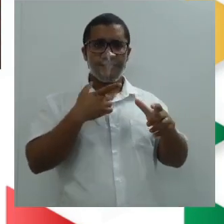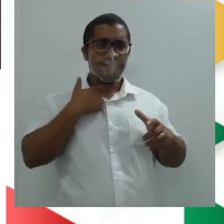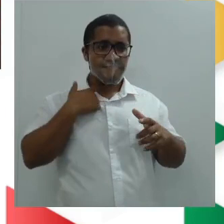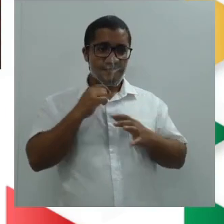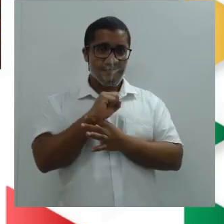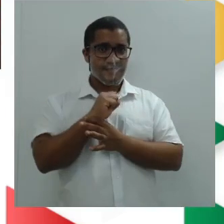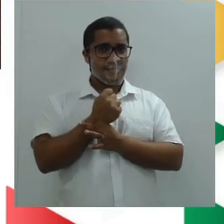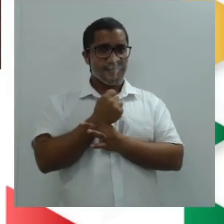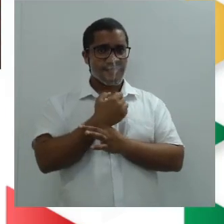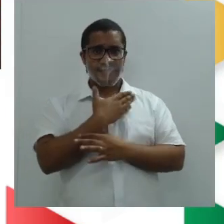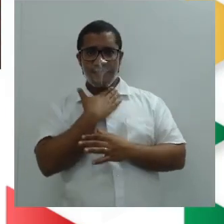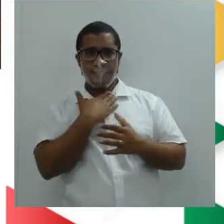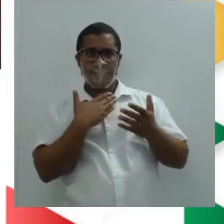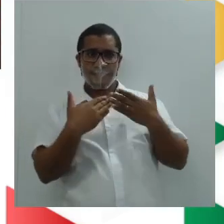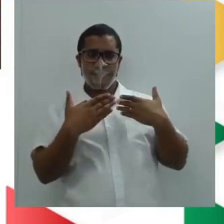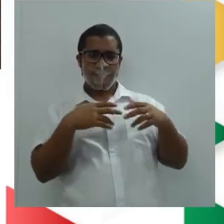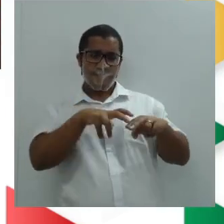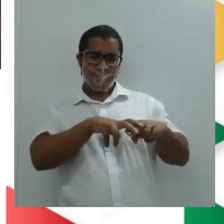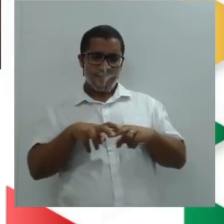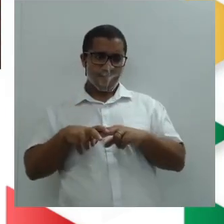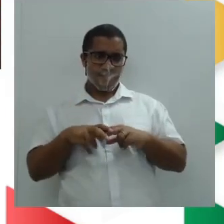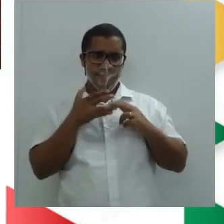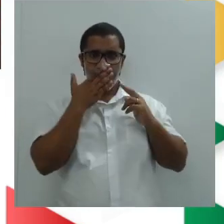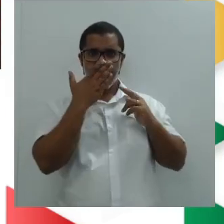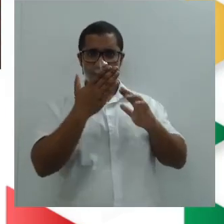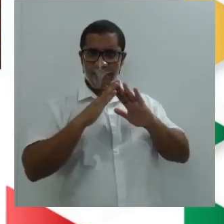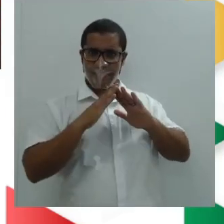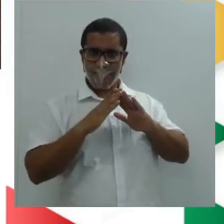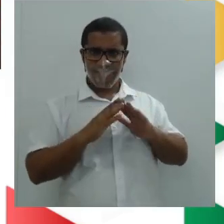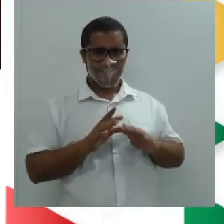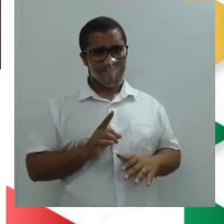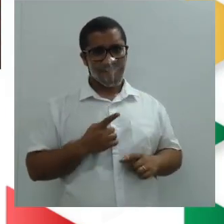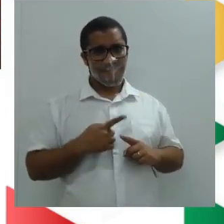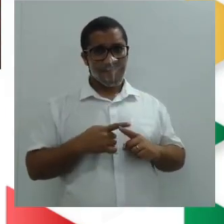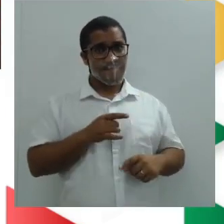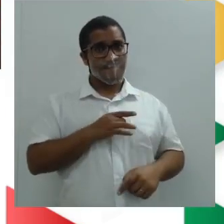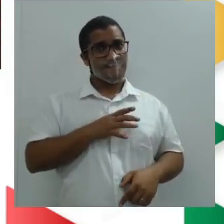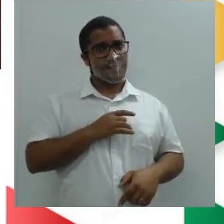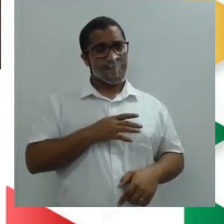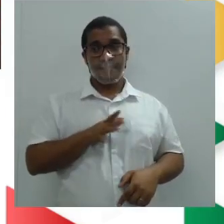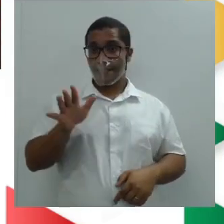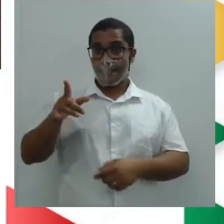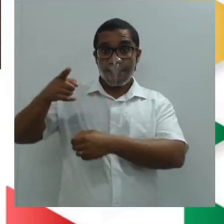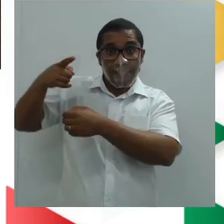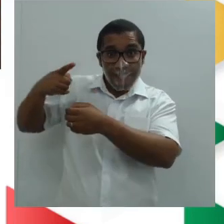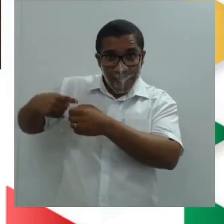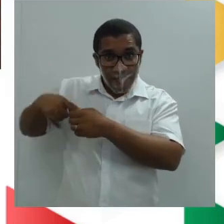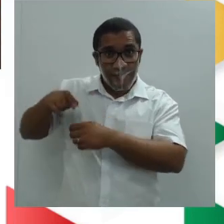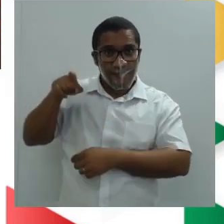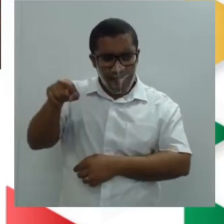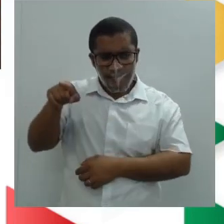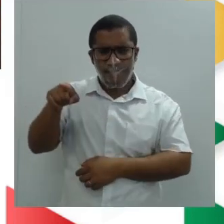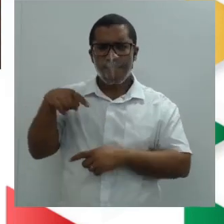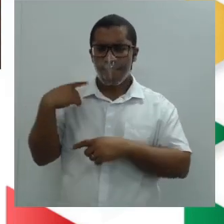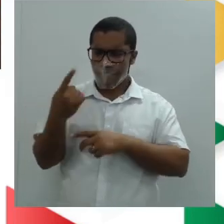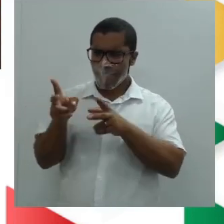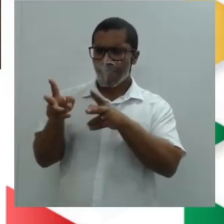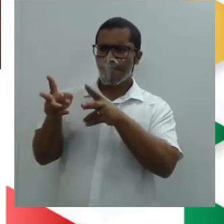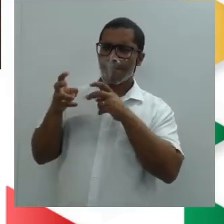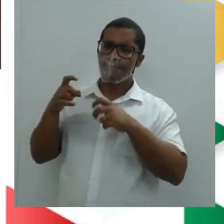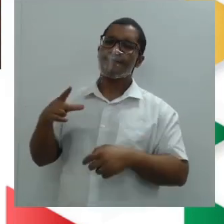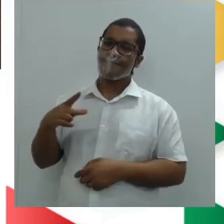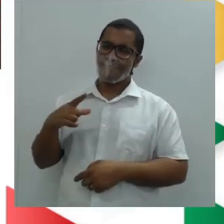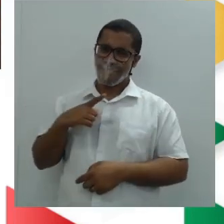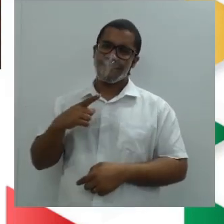ali conversando em suas calçadas, porque tem medo. Já na zona rural, isso aí é mais, podemos dizer